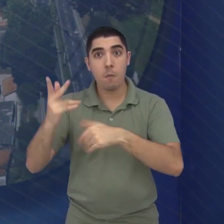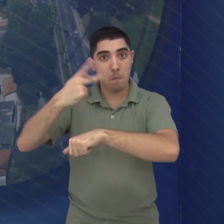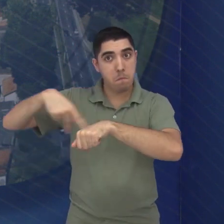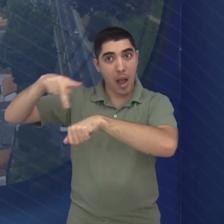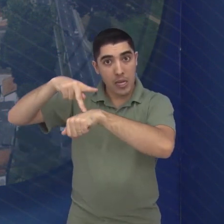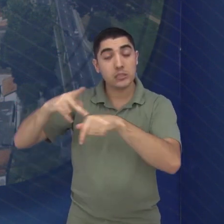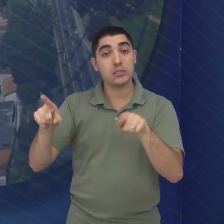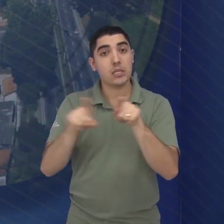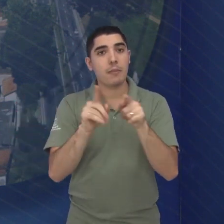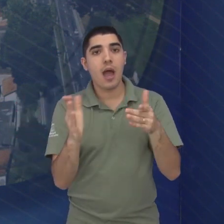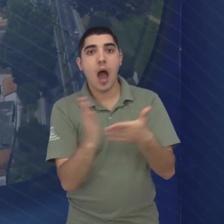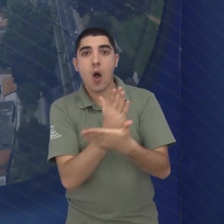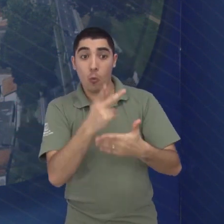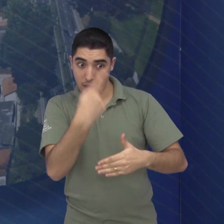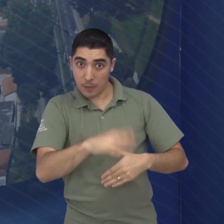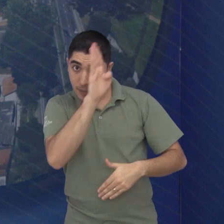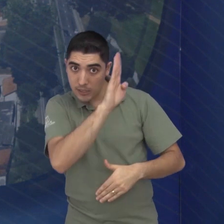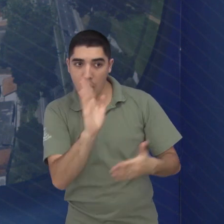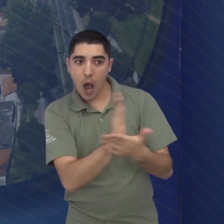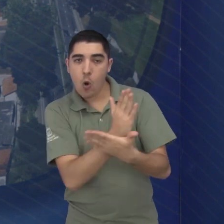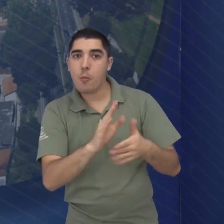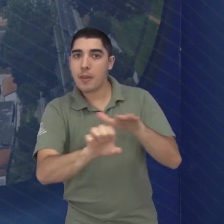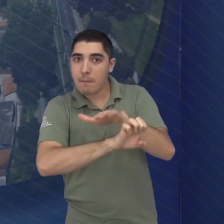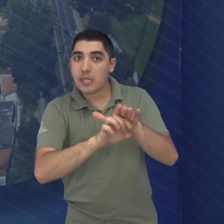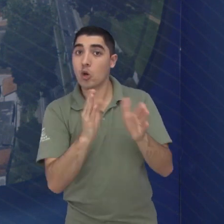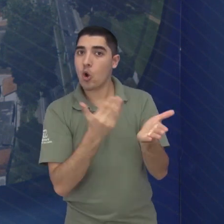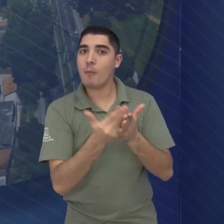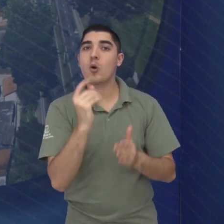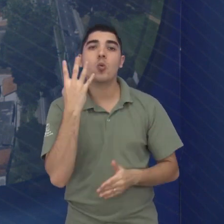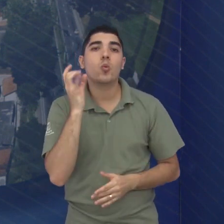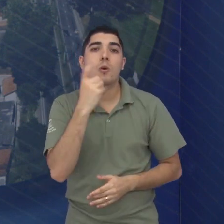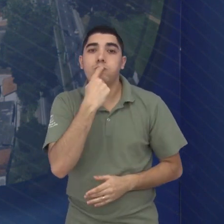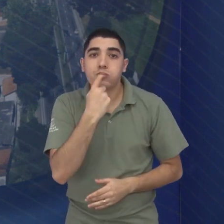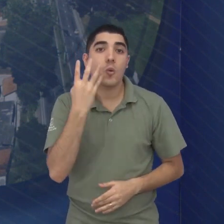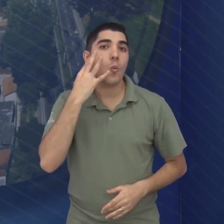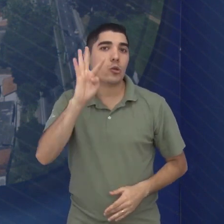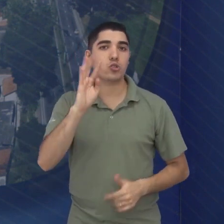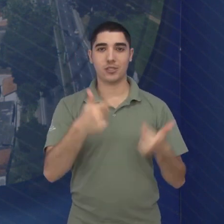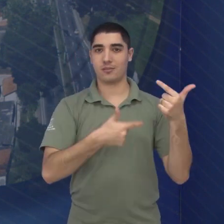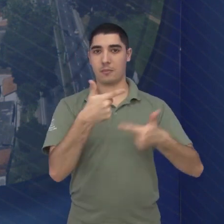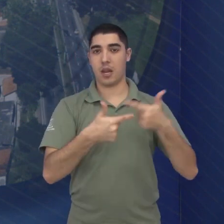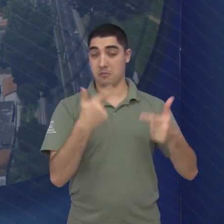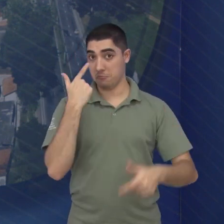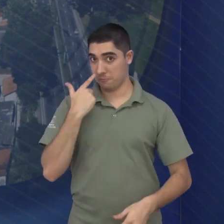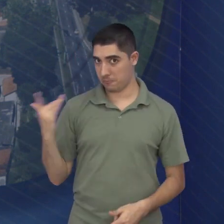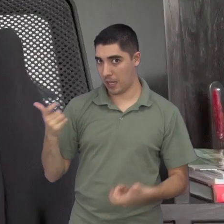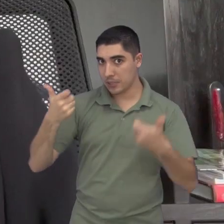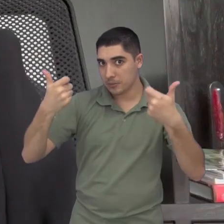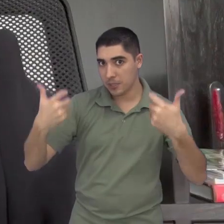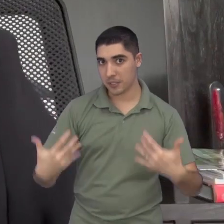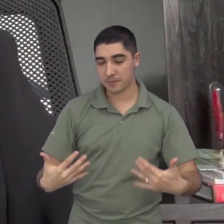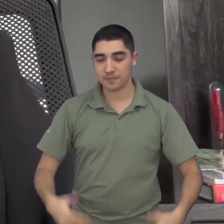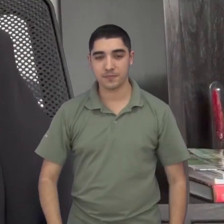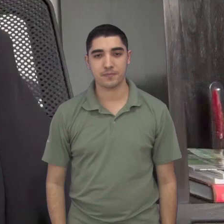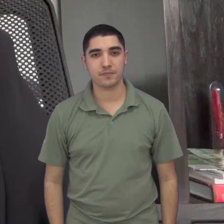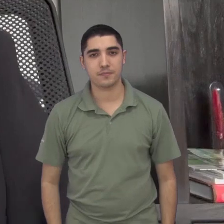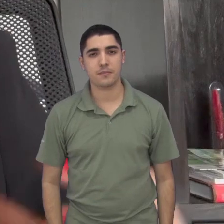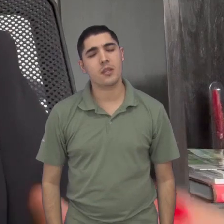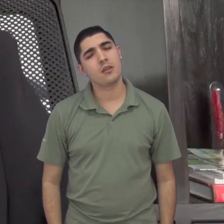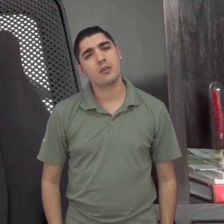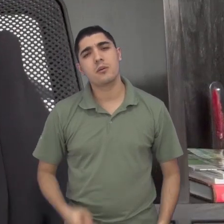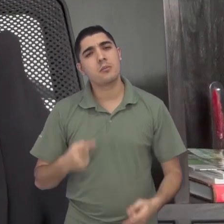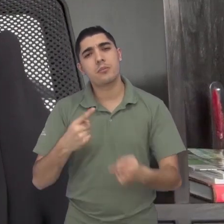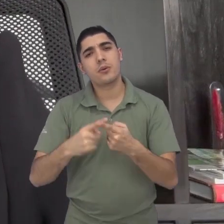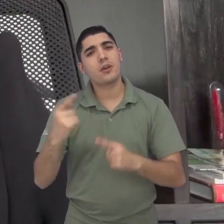aqui no Brasil também, algumas empresas já aderiram. Então vamos conferir o que ela falou a respeito. Por que é tão importante